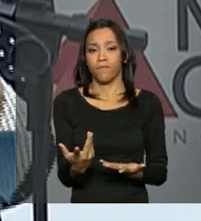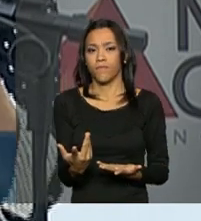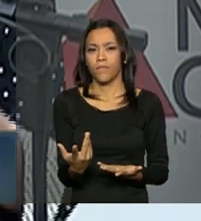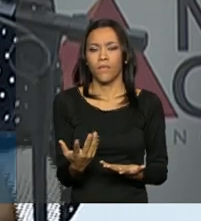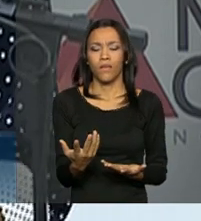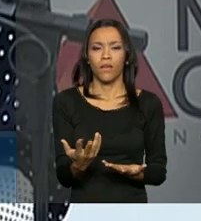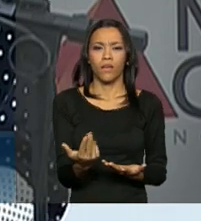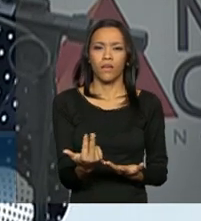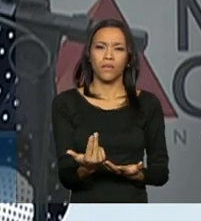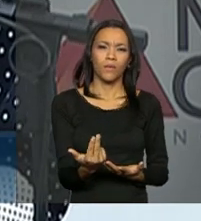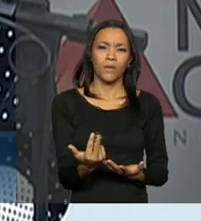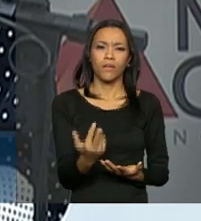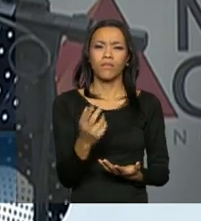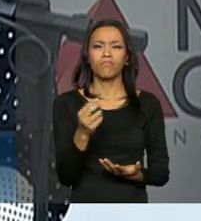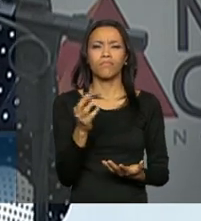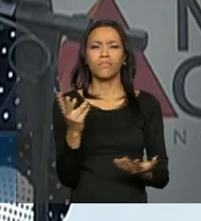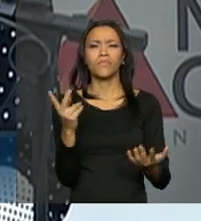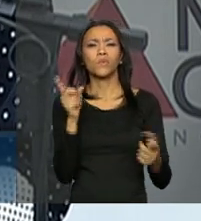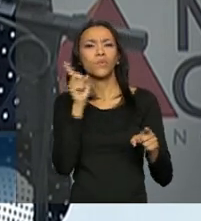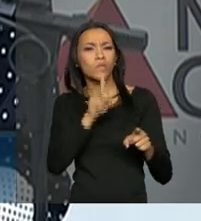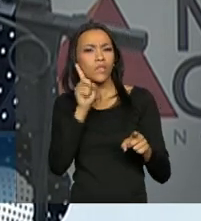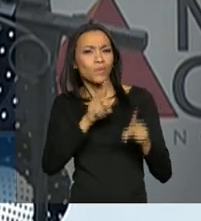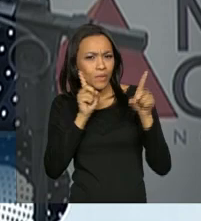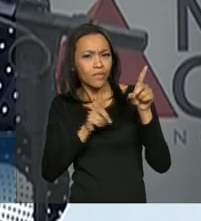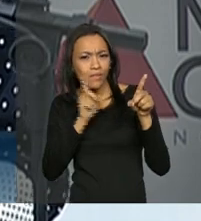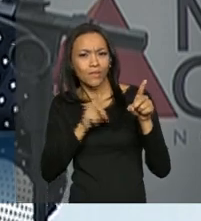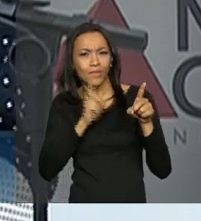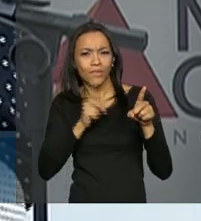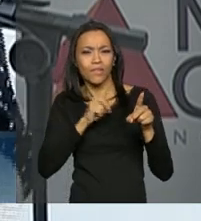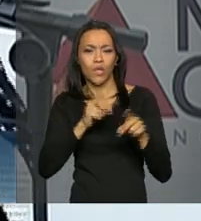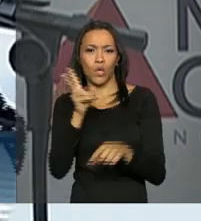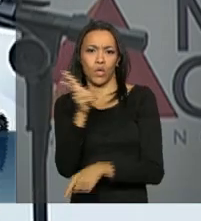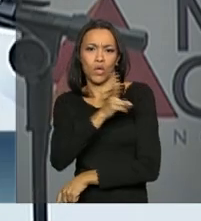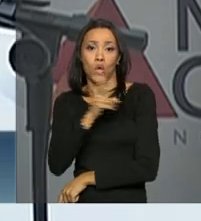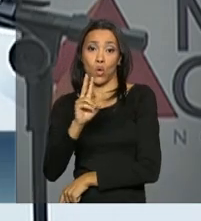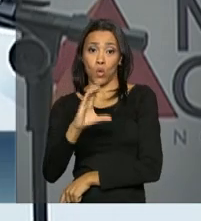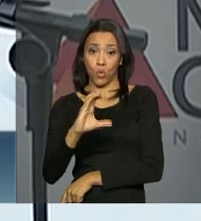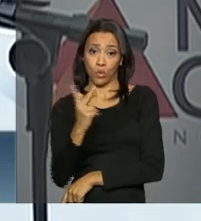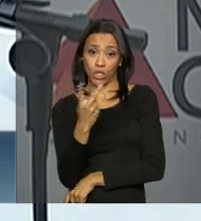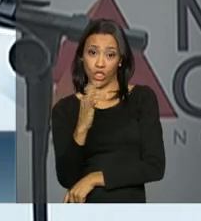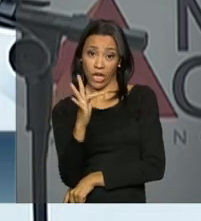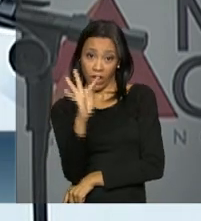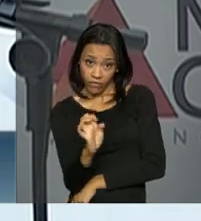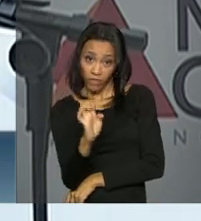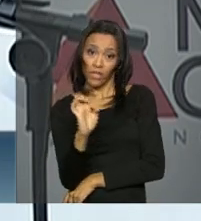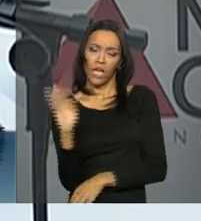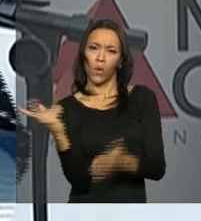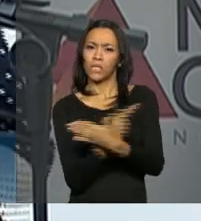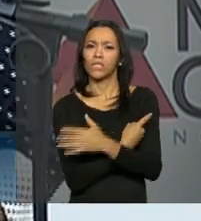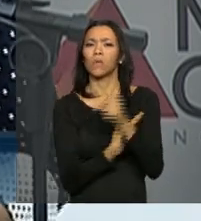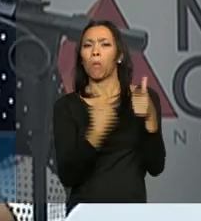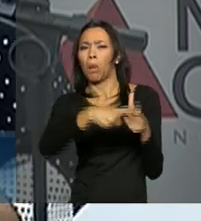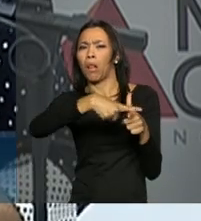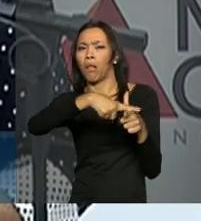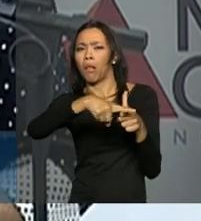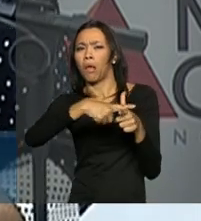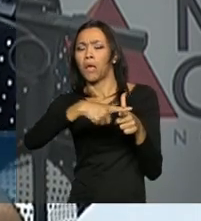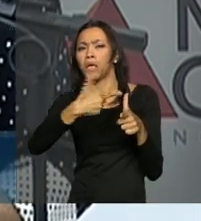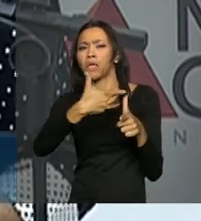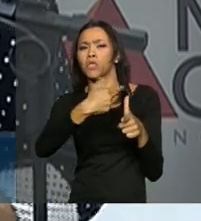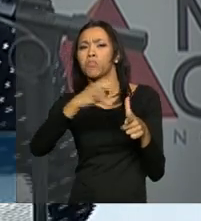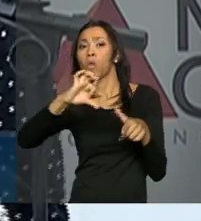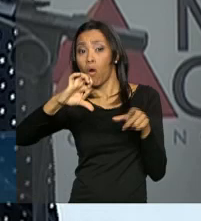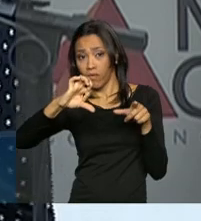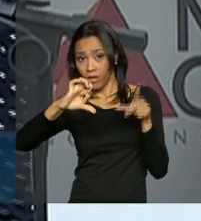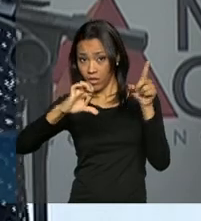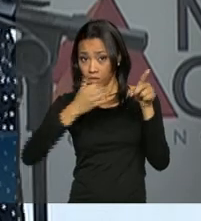o equivalente nos Estados Unidos ao chefe da Casa Civil, diante da crise de 2009, ele falou algo que eu